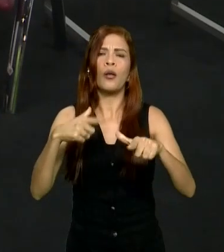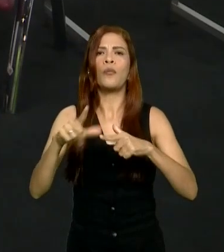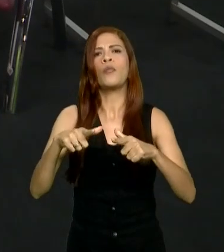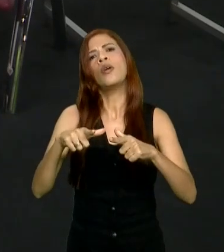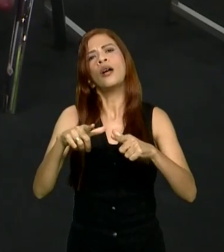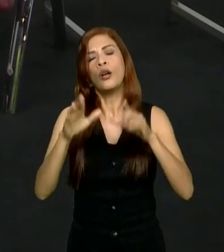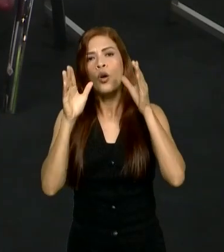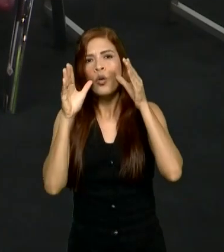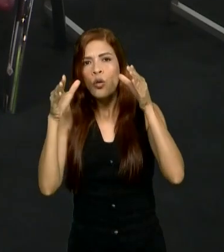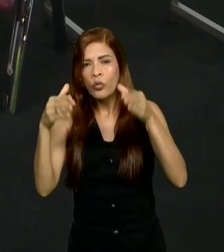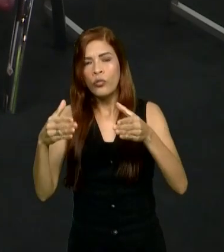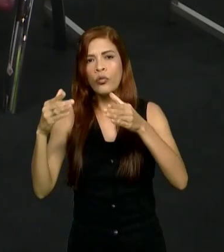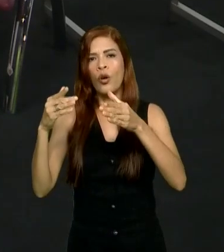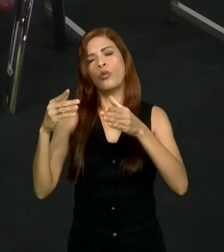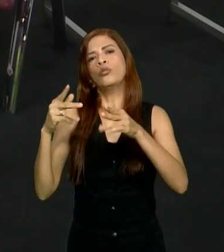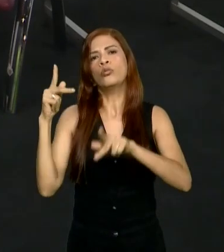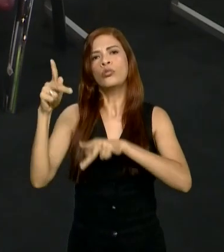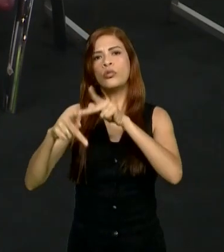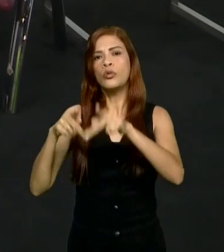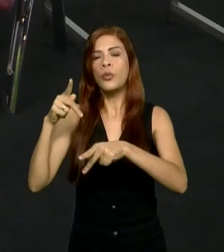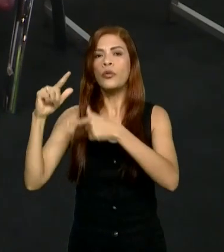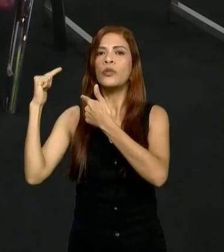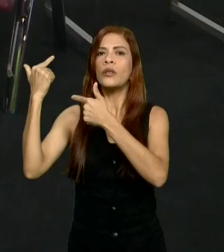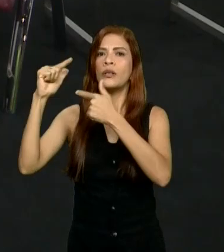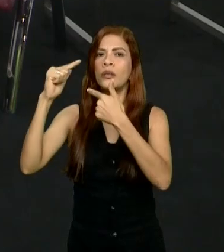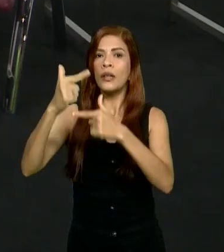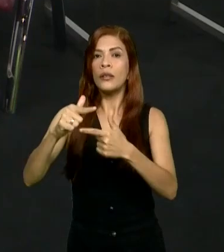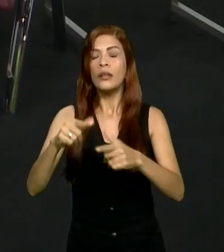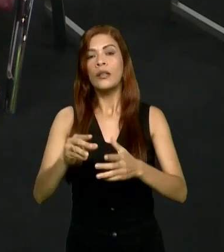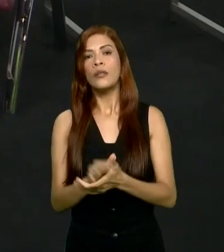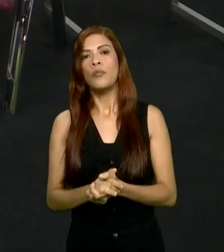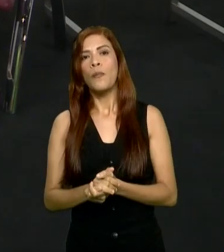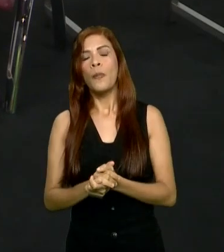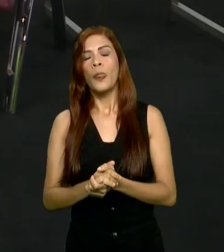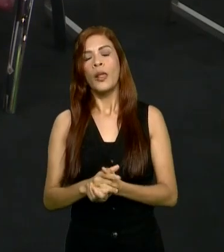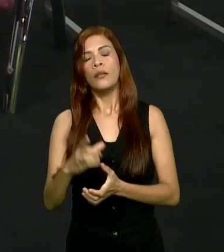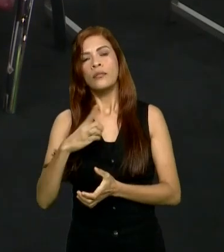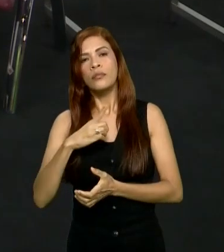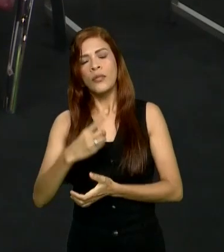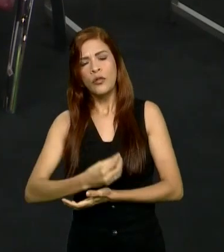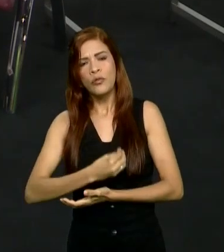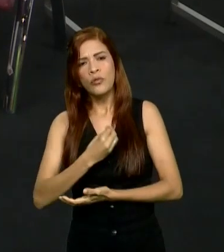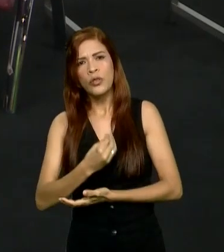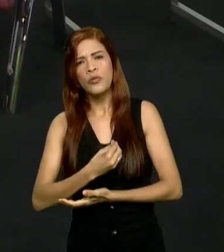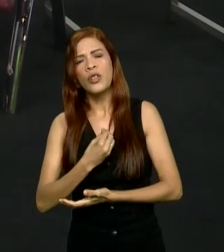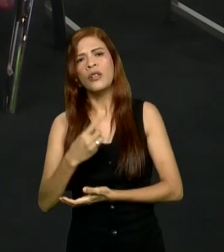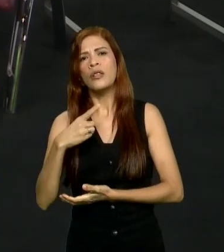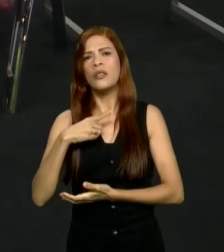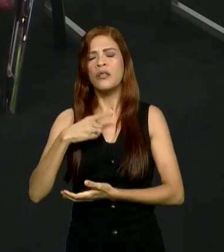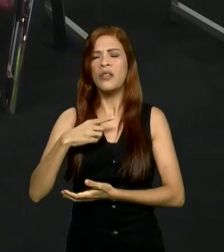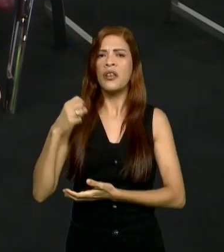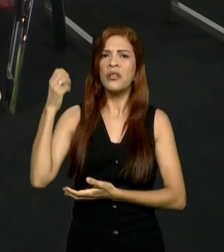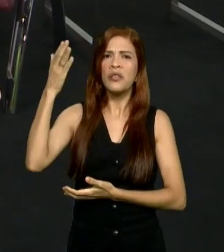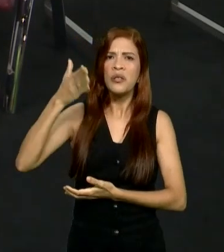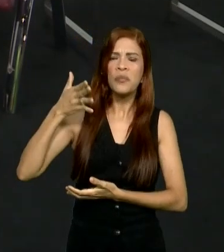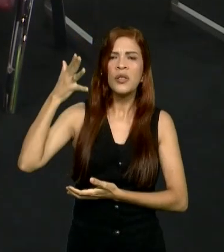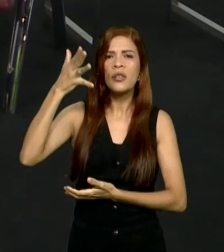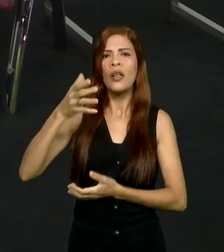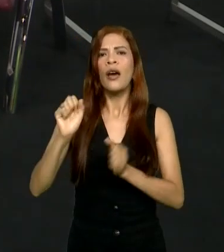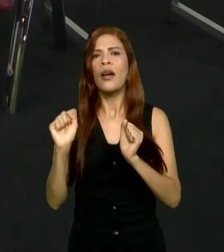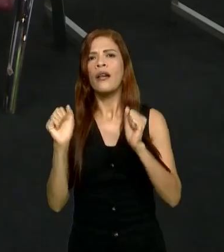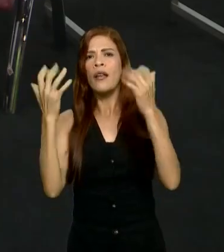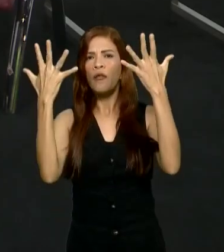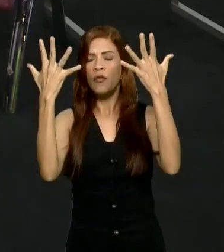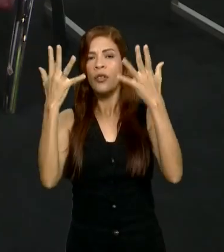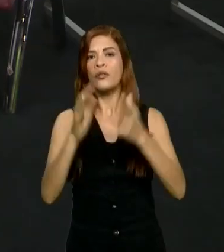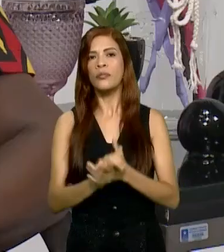comunidades tradicionais. A gente sempre vivenciou nas comunidades quilombola, fazendo seminário, encontro, evento.